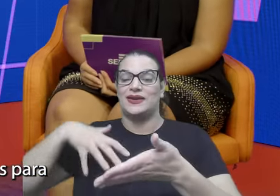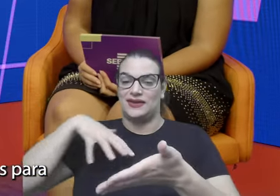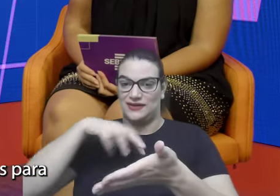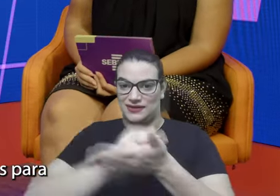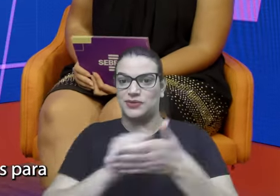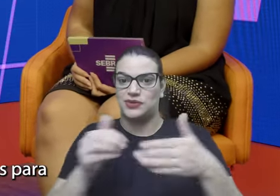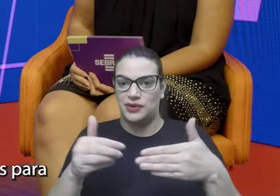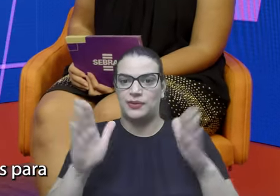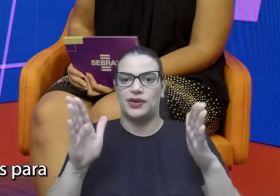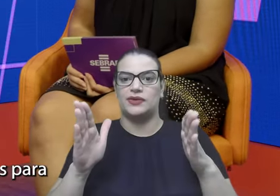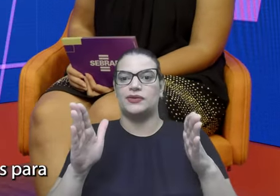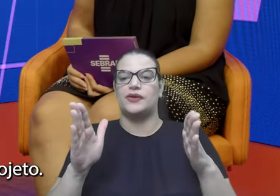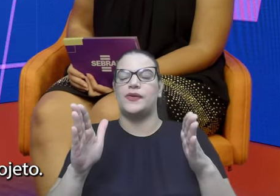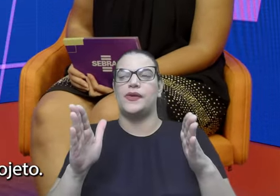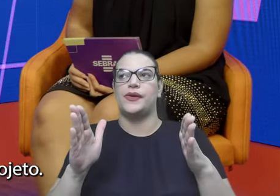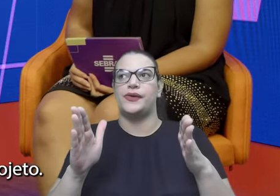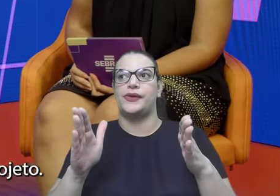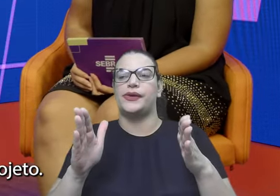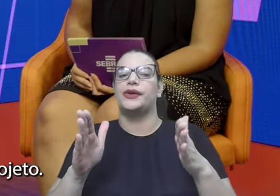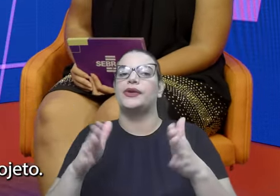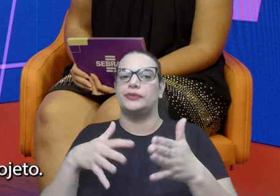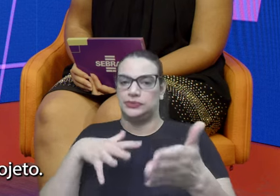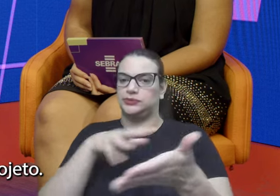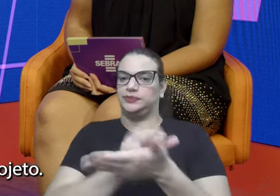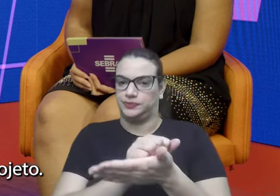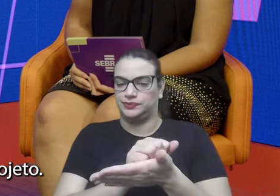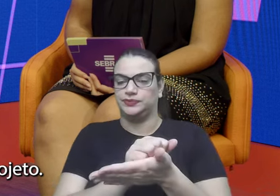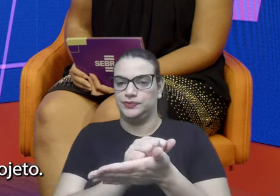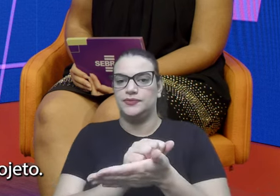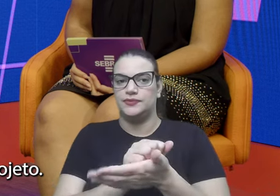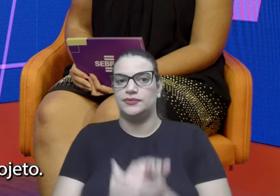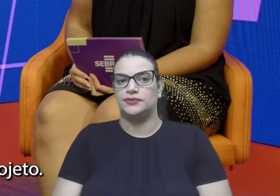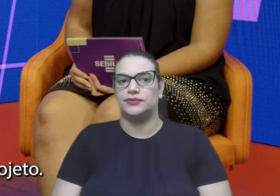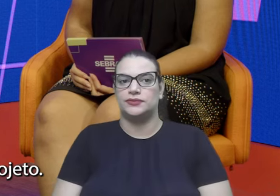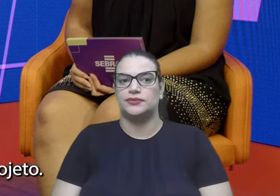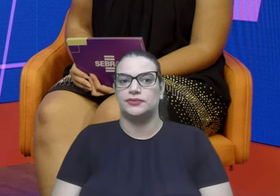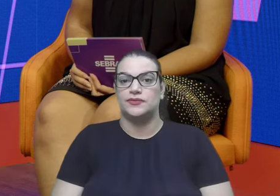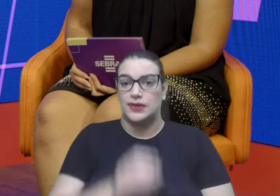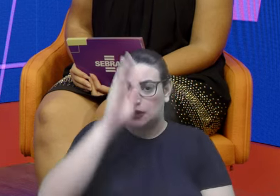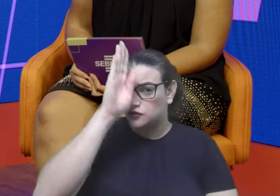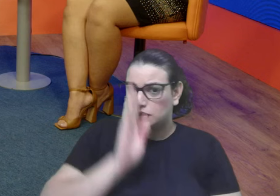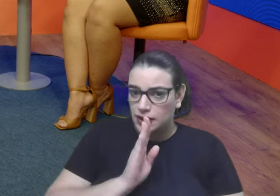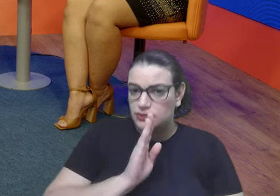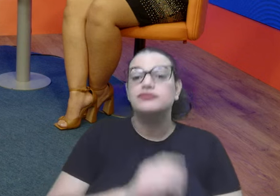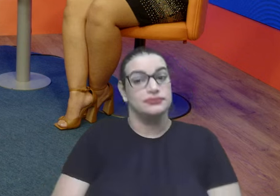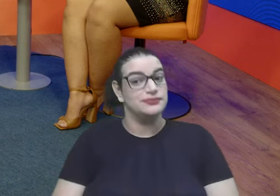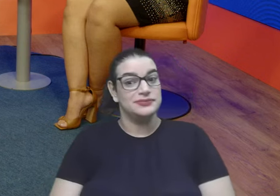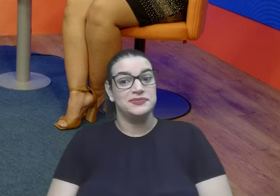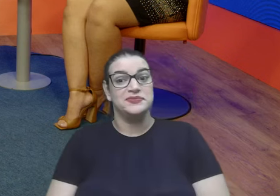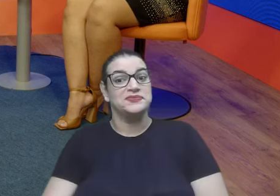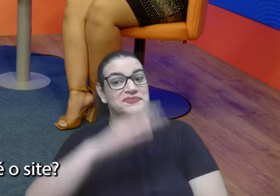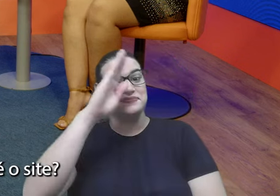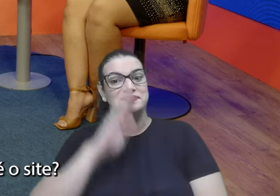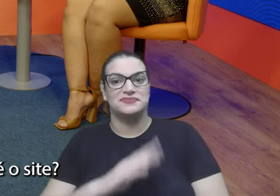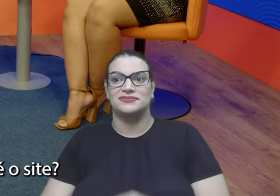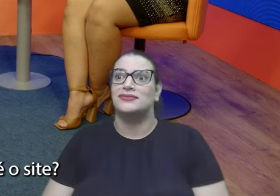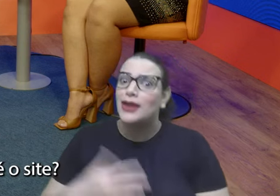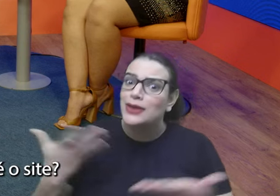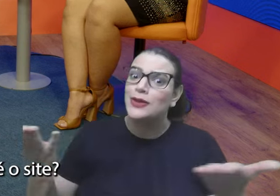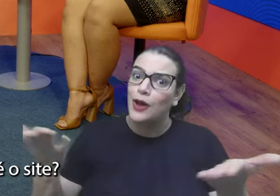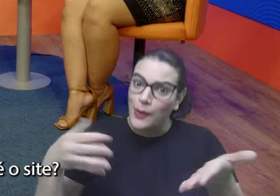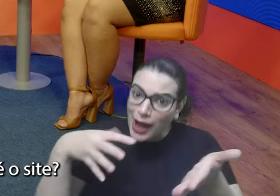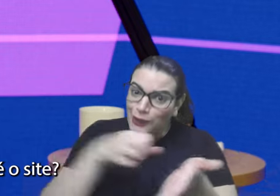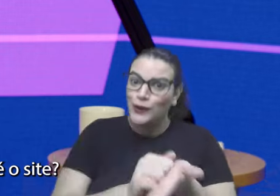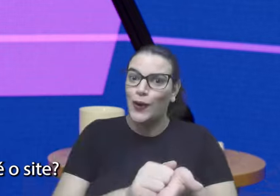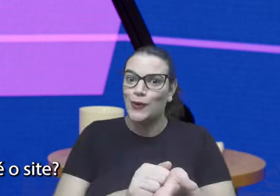abertas para para vocês se inscreverem nesse projeto e é gratuito é gratuito gente então ó anota